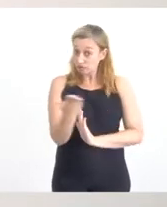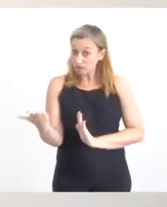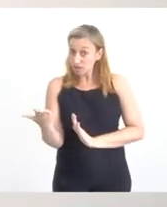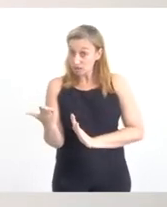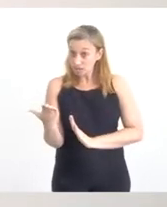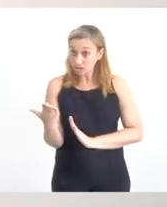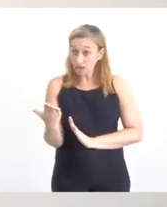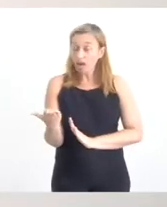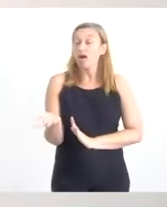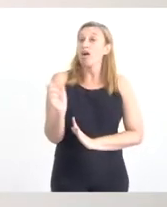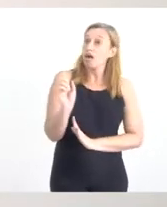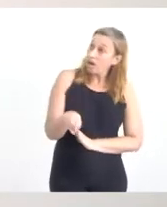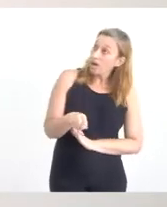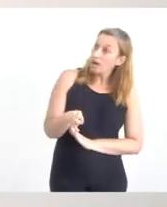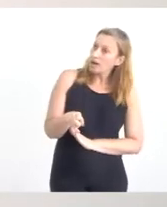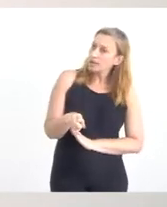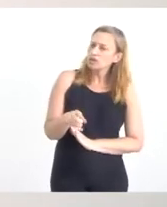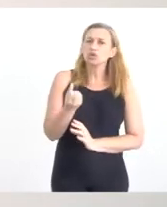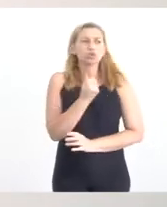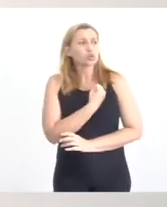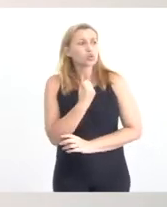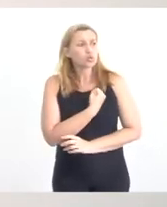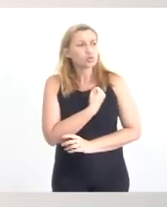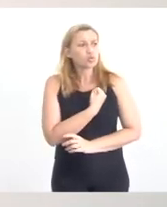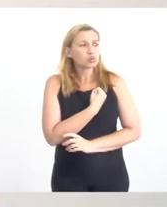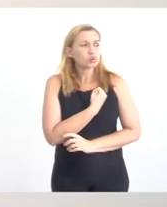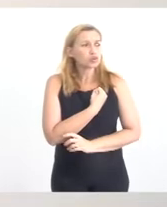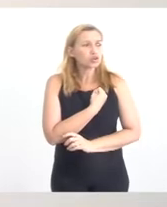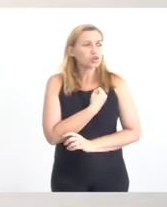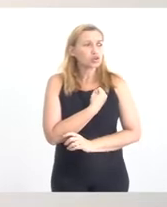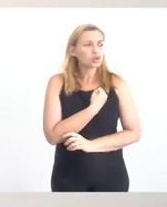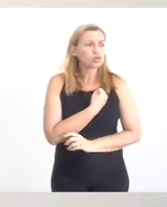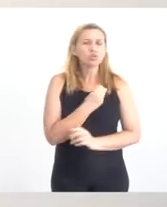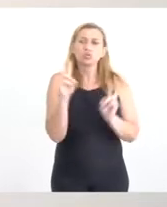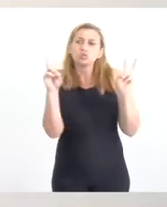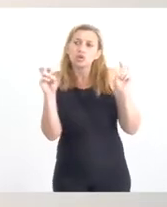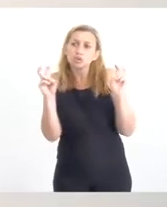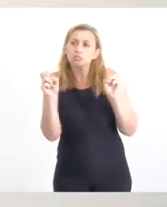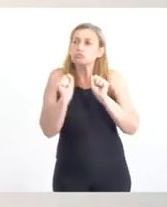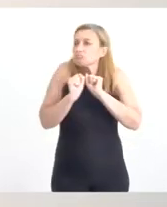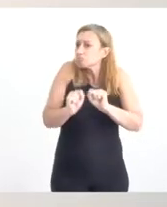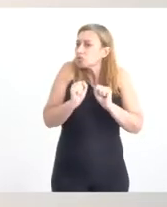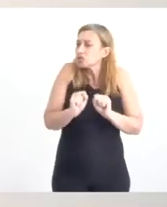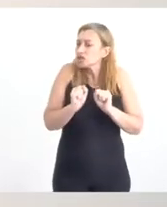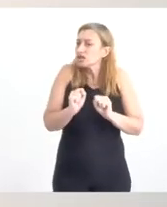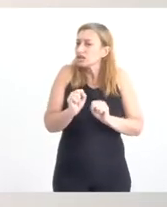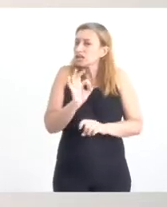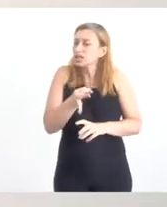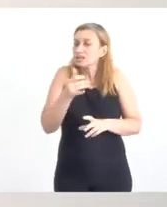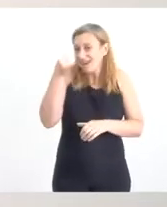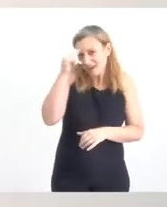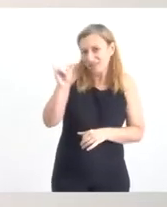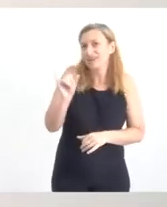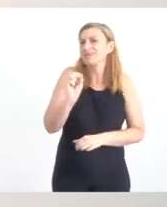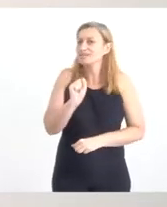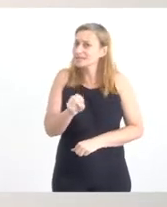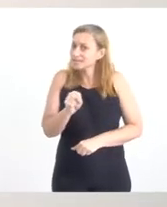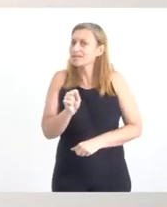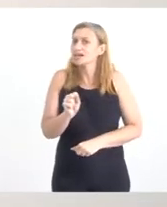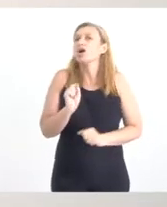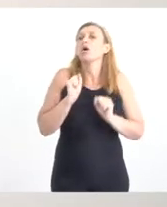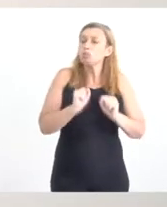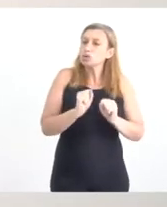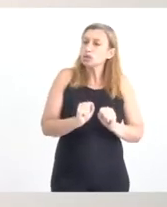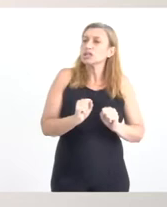vocês é são dados de uma de uma situação que poderia inclusive ser evitada que